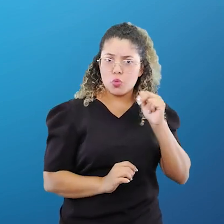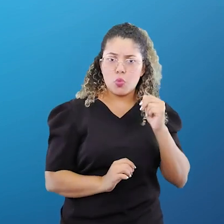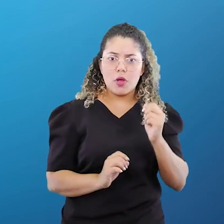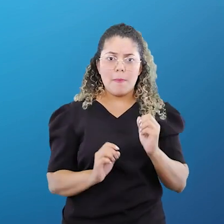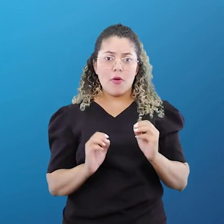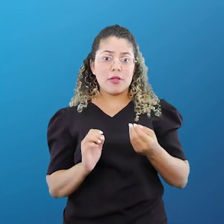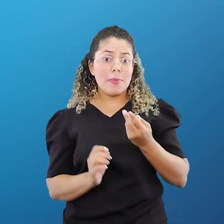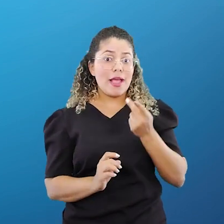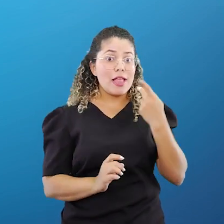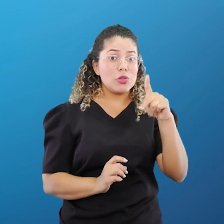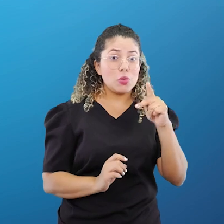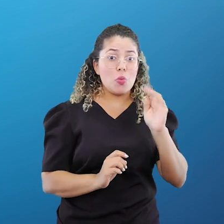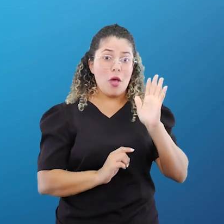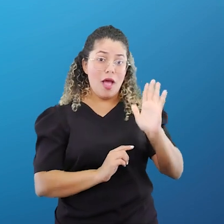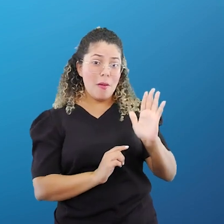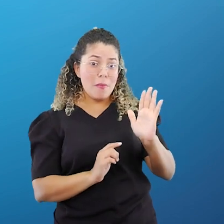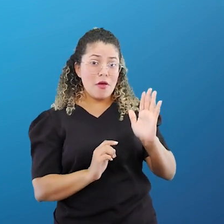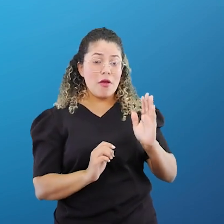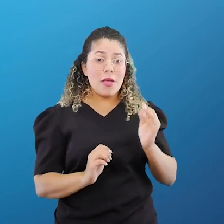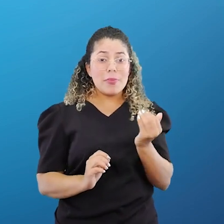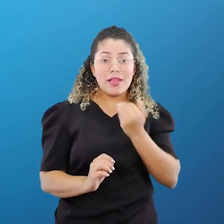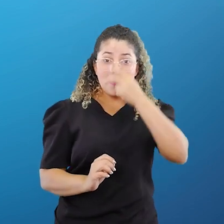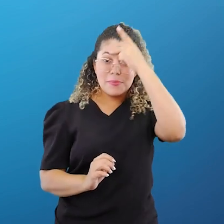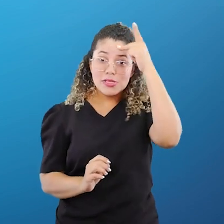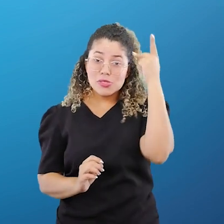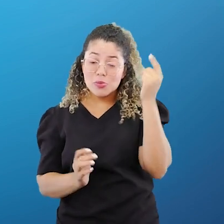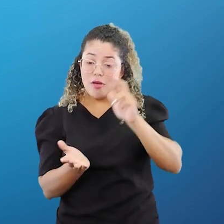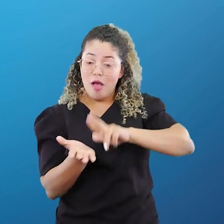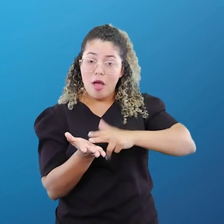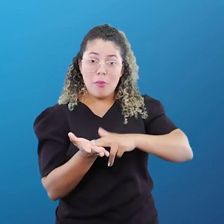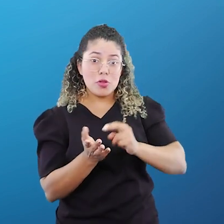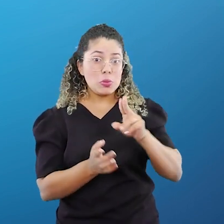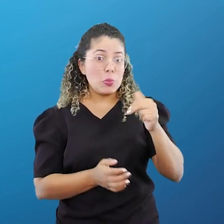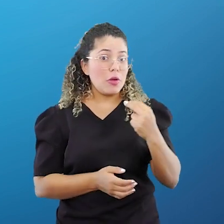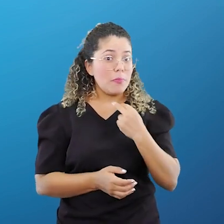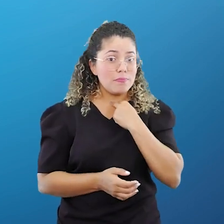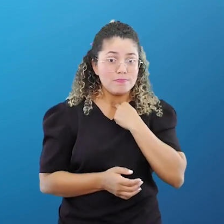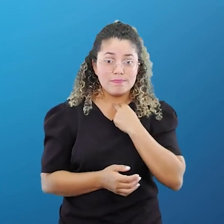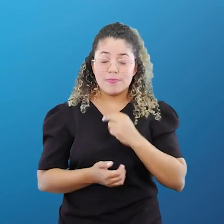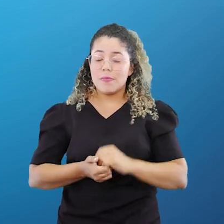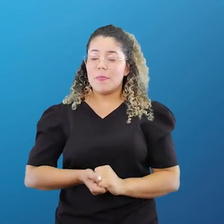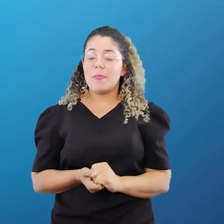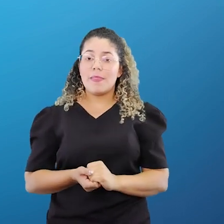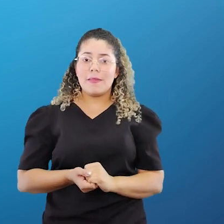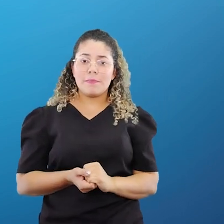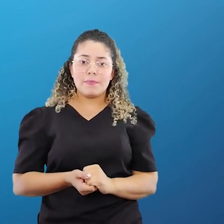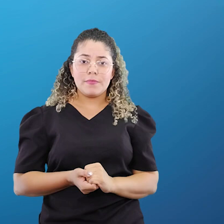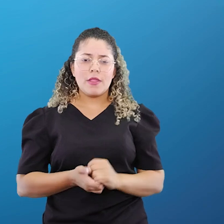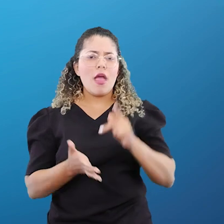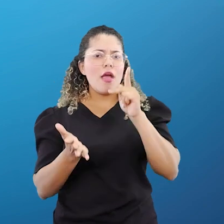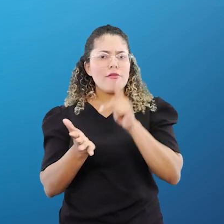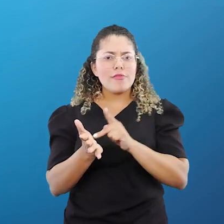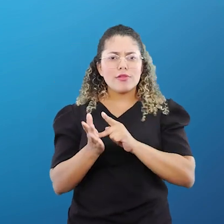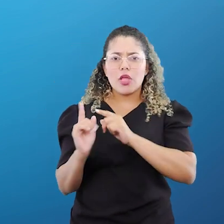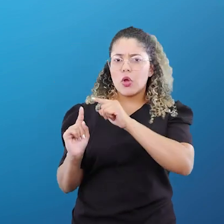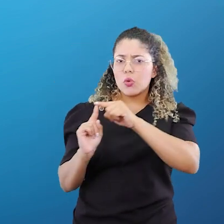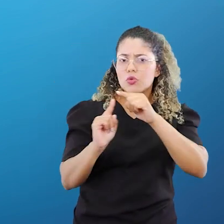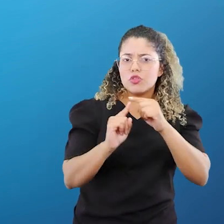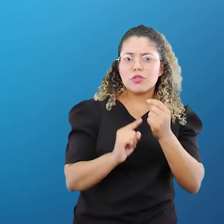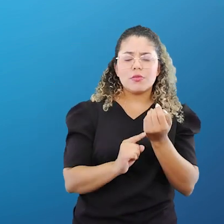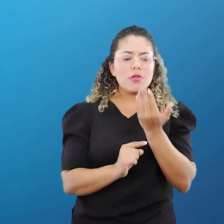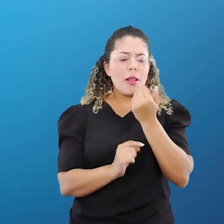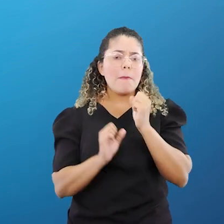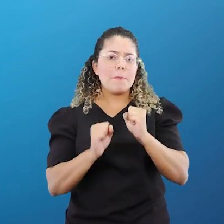a sua mão na boca do paciente que está sofrendo essa crise epilética. Uma verdade: o tipo de dieta pode auxiliar